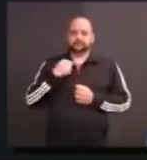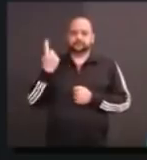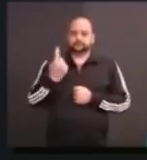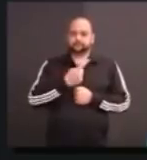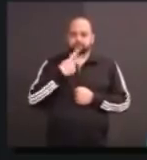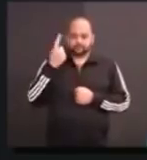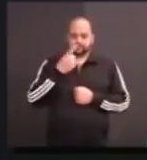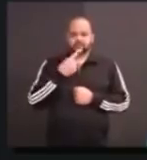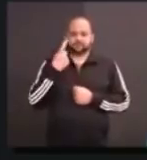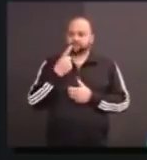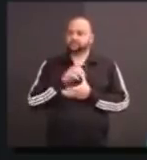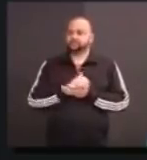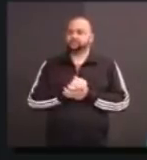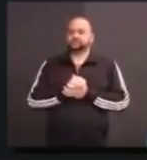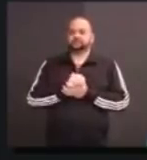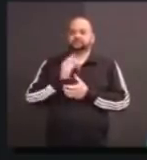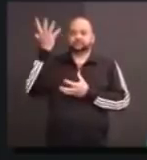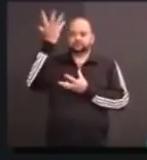mensageiros,